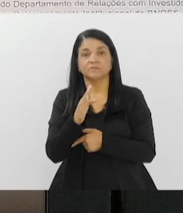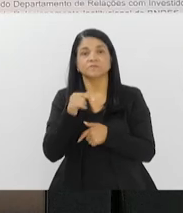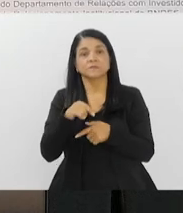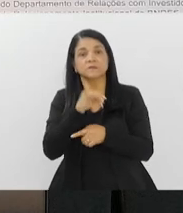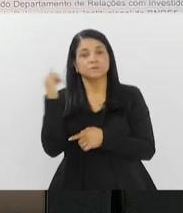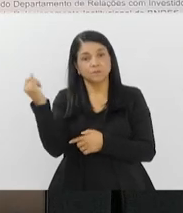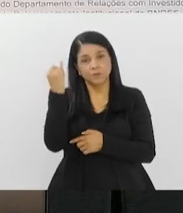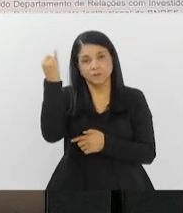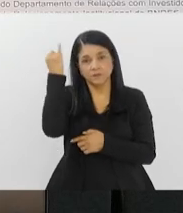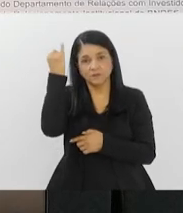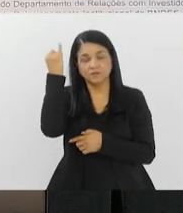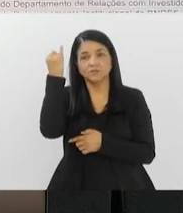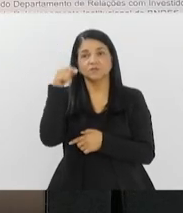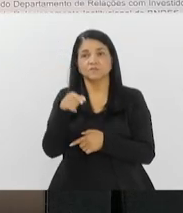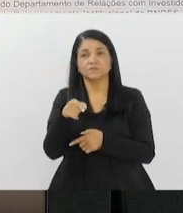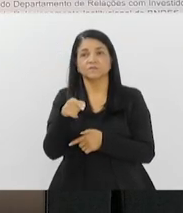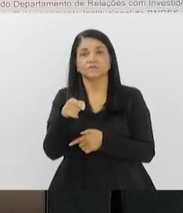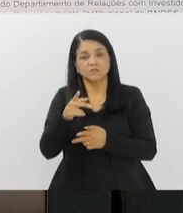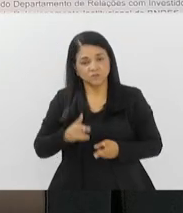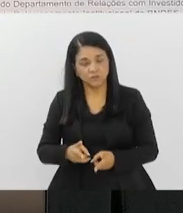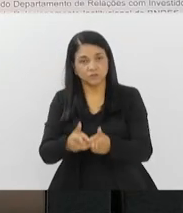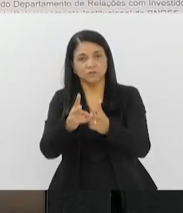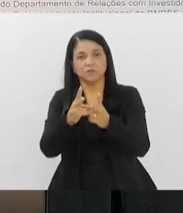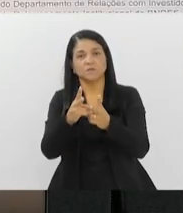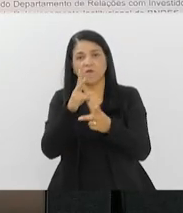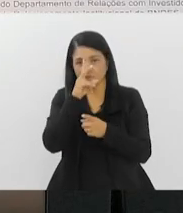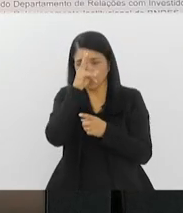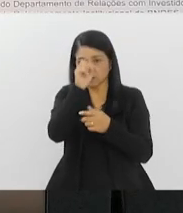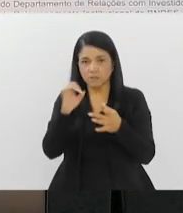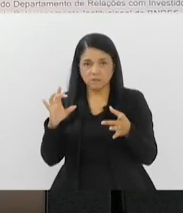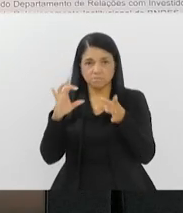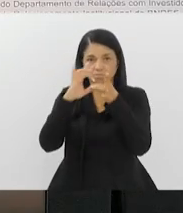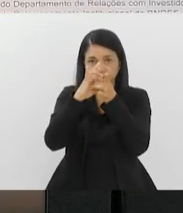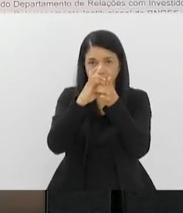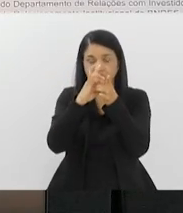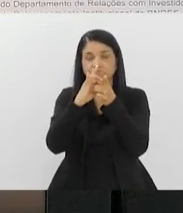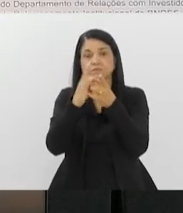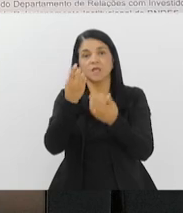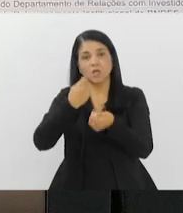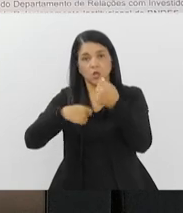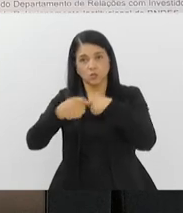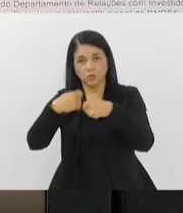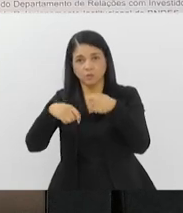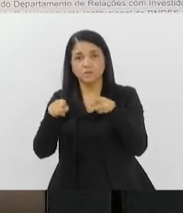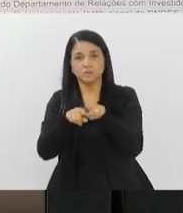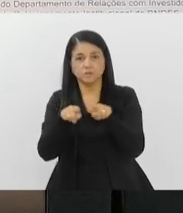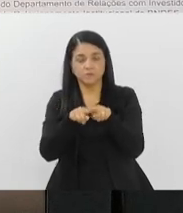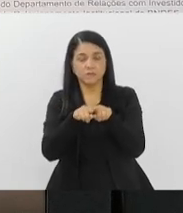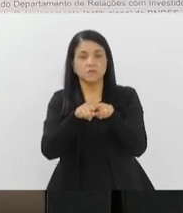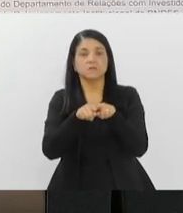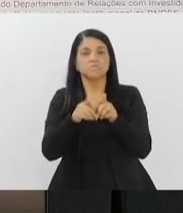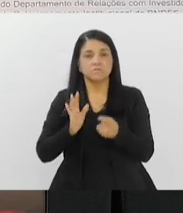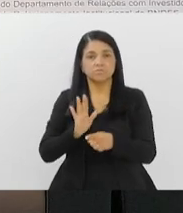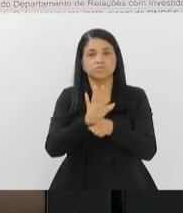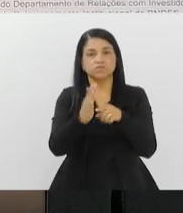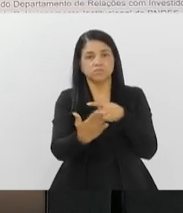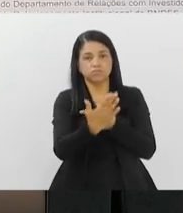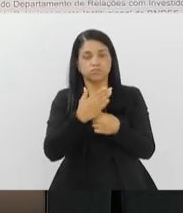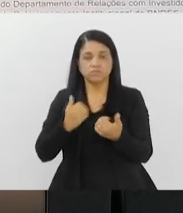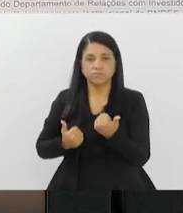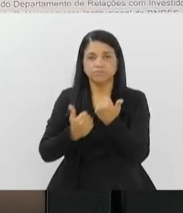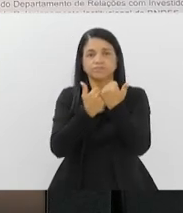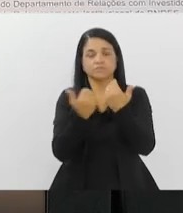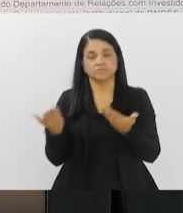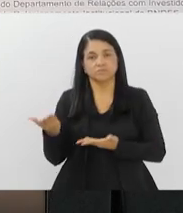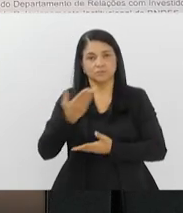é imperativo que continuemos a fortalecer esses laços econômicos e promover uma colaboração ainda mais estreita